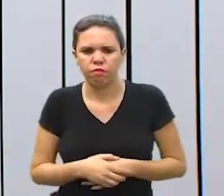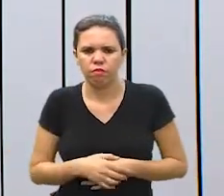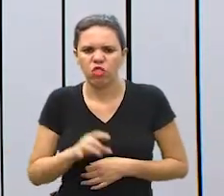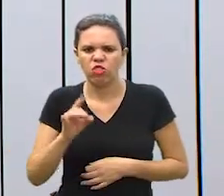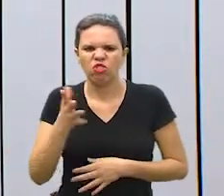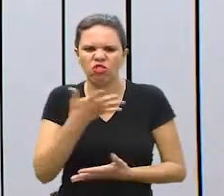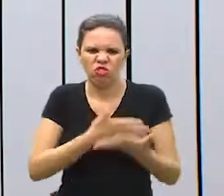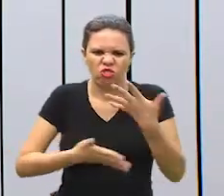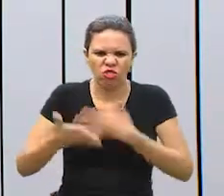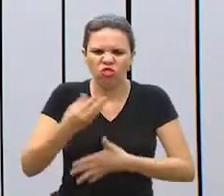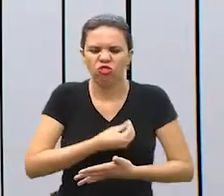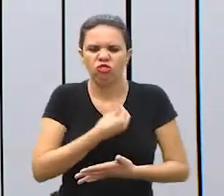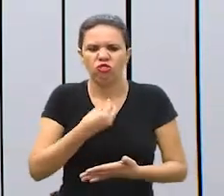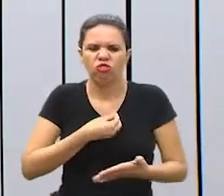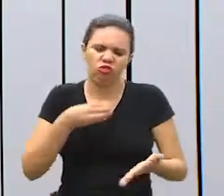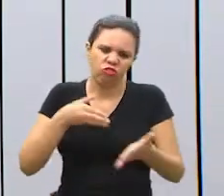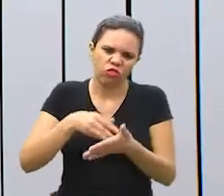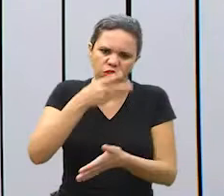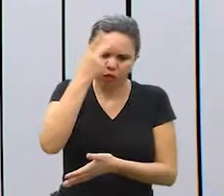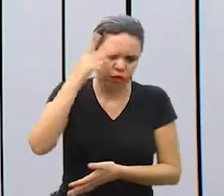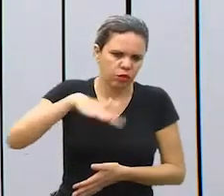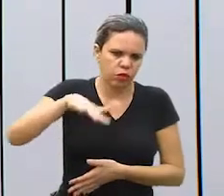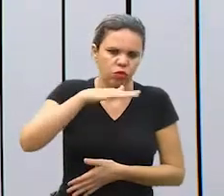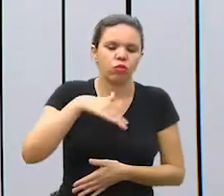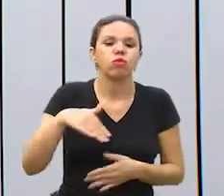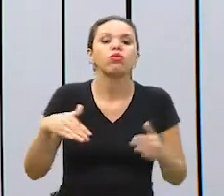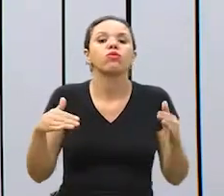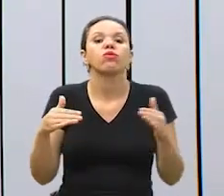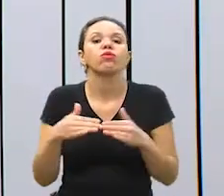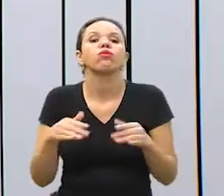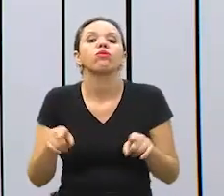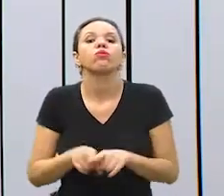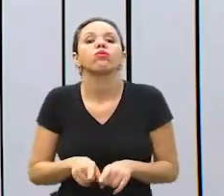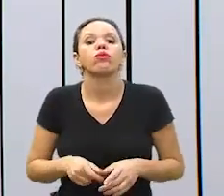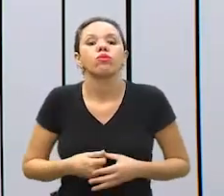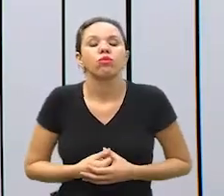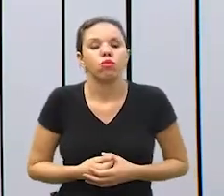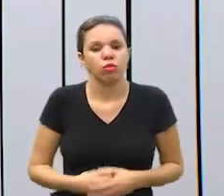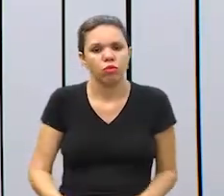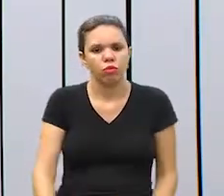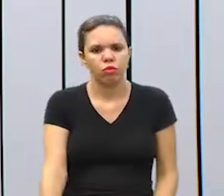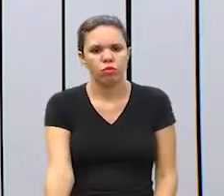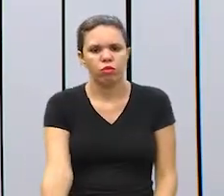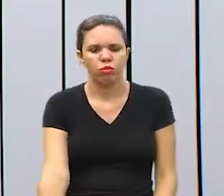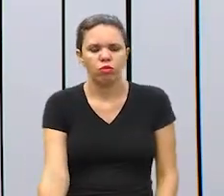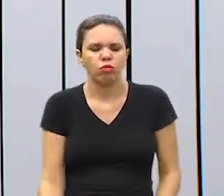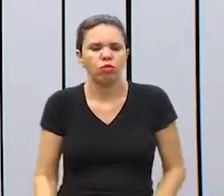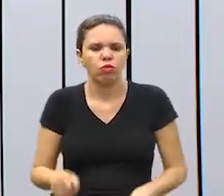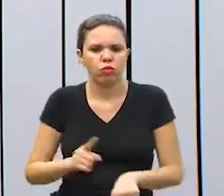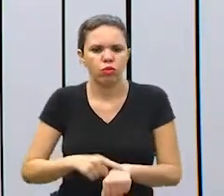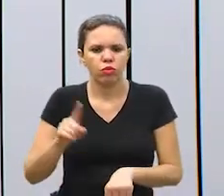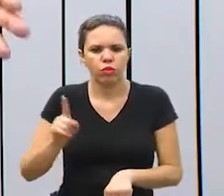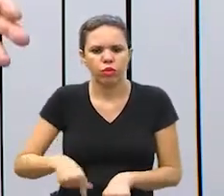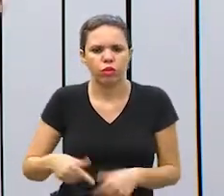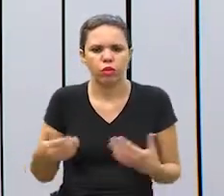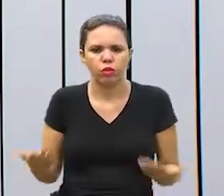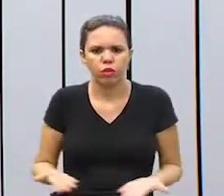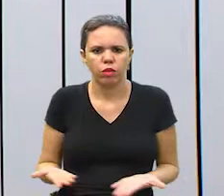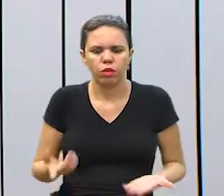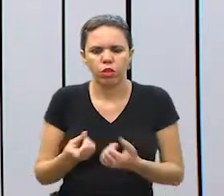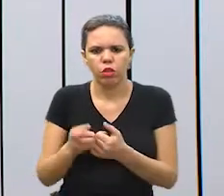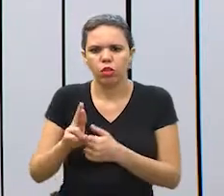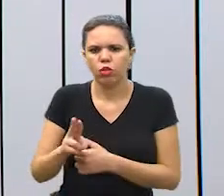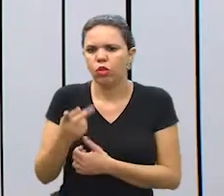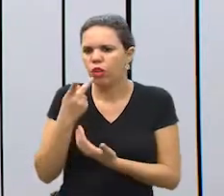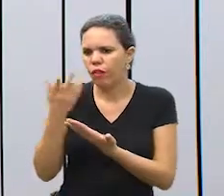só atrapalham a vida da população. Concordo também que o momento seria esse, a doutora